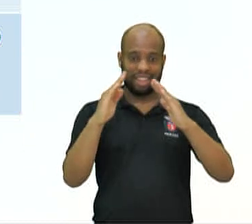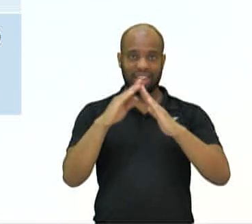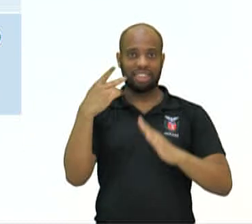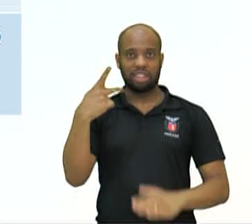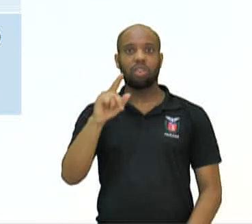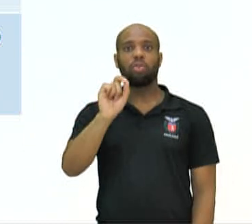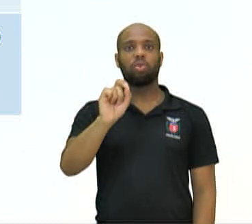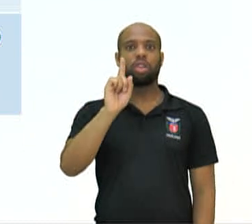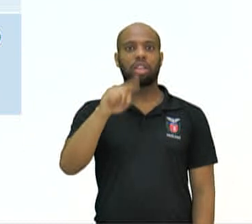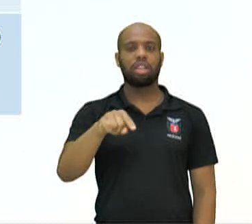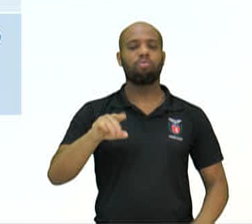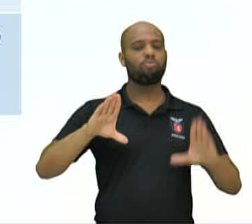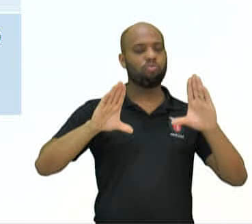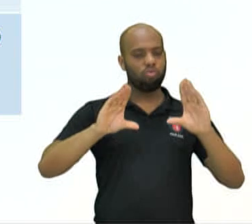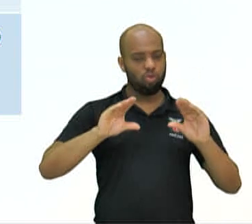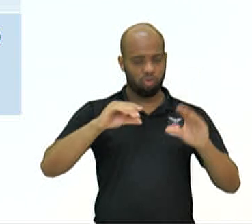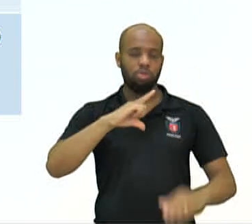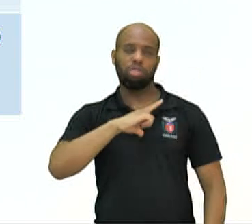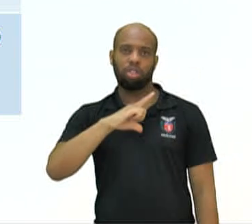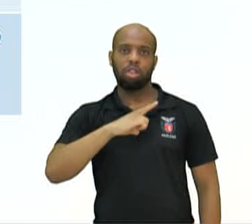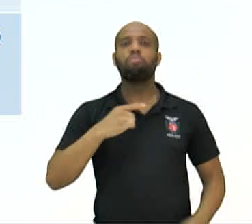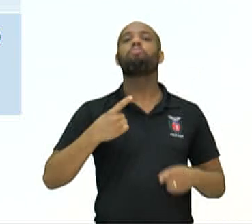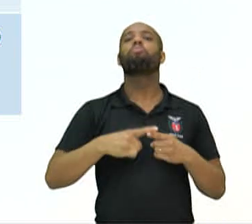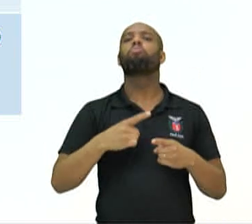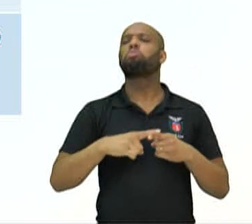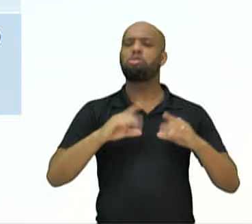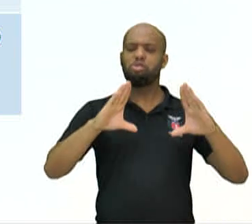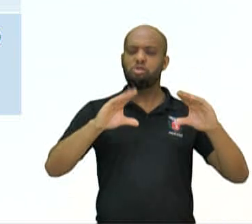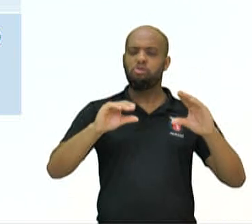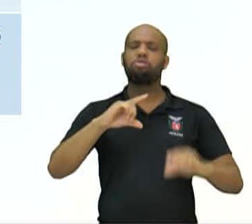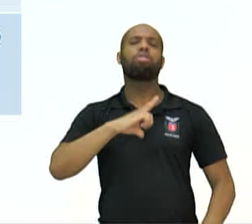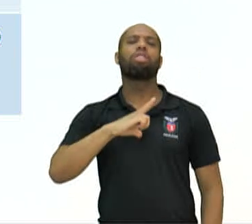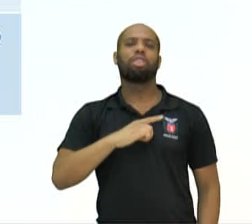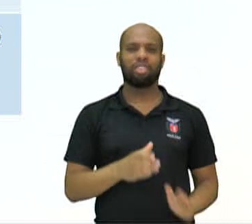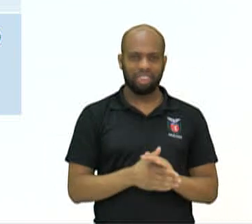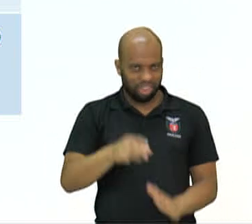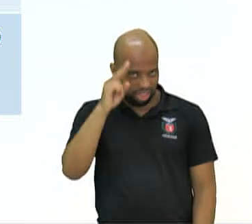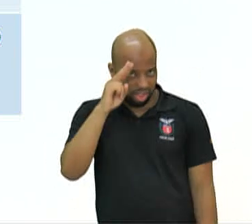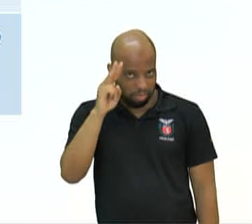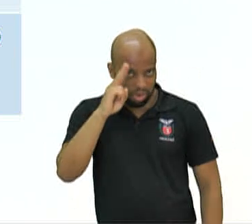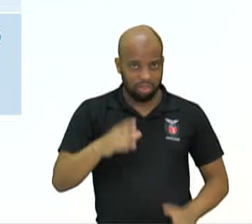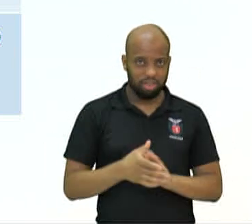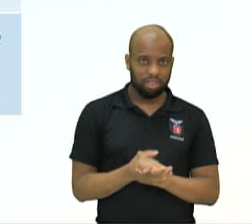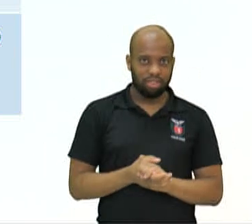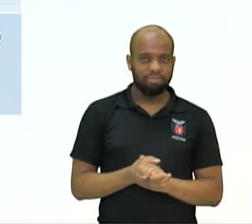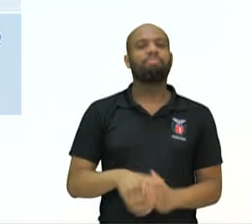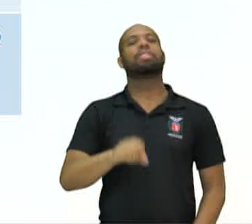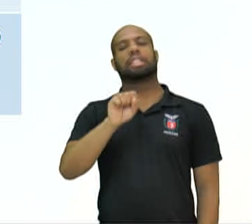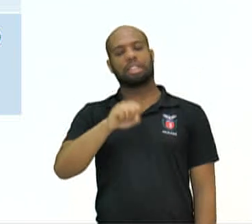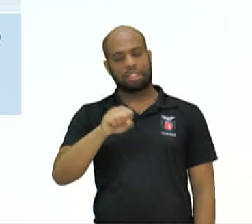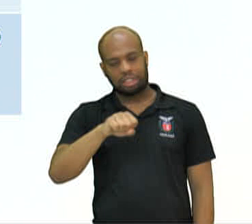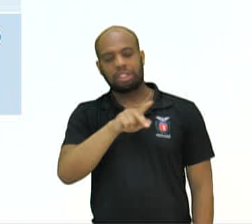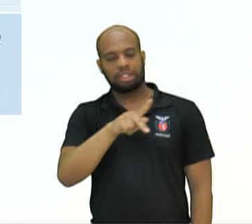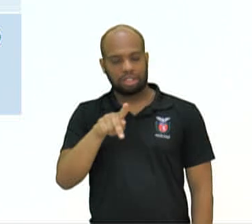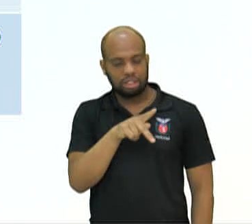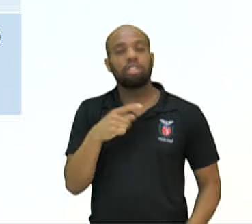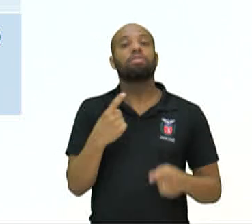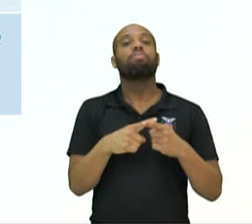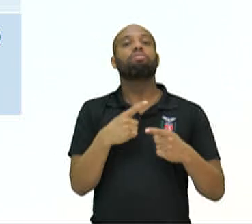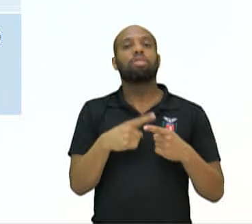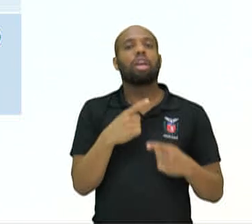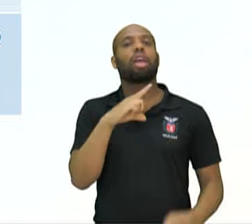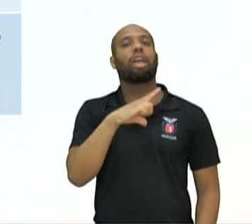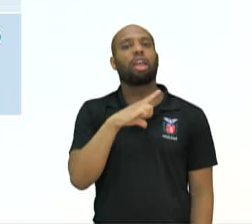dele é confortável. Por que é confortável? Vocês se lembram? Sim, professora,